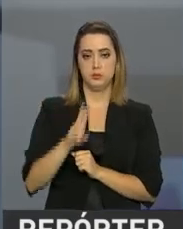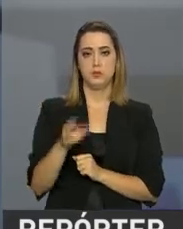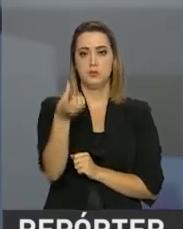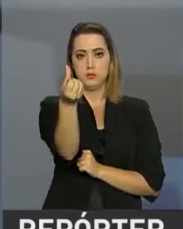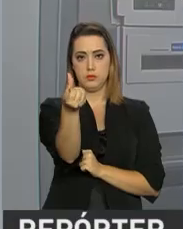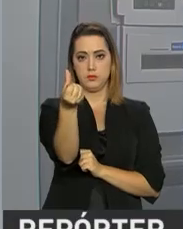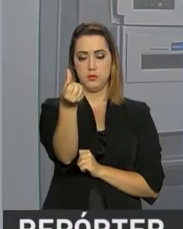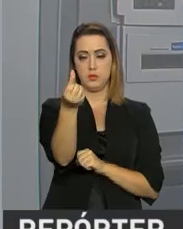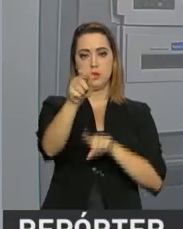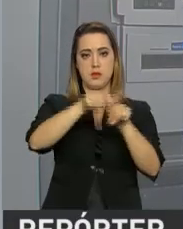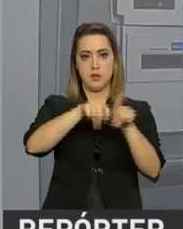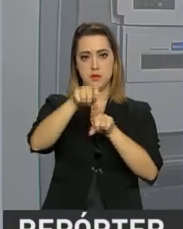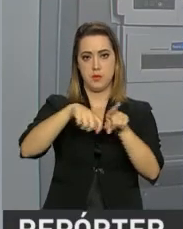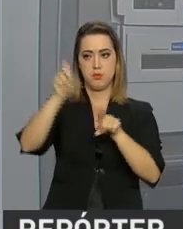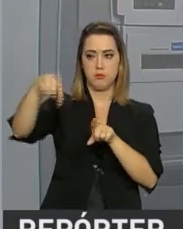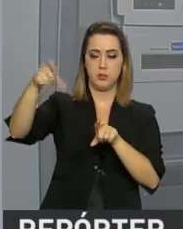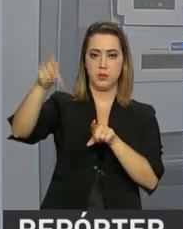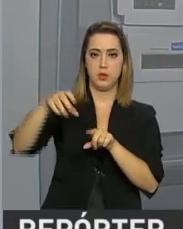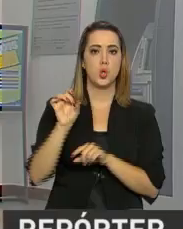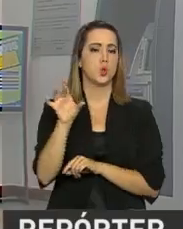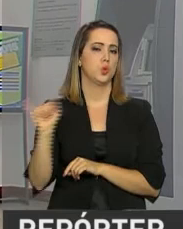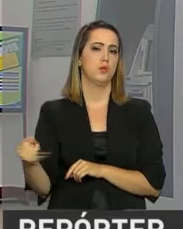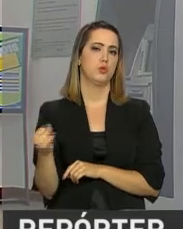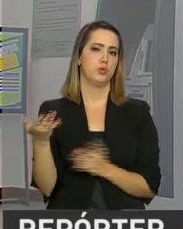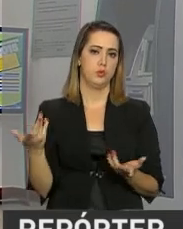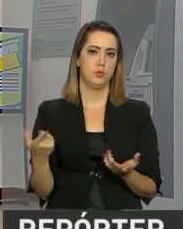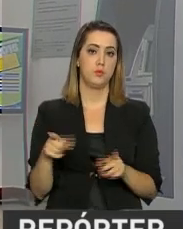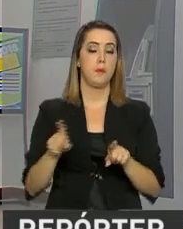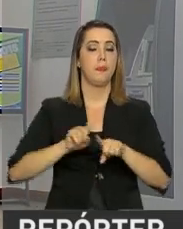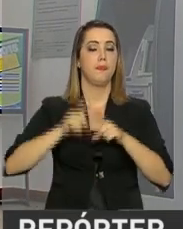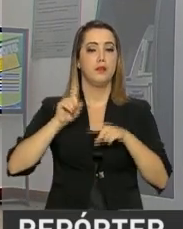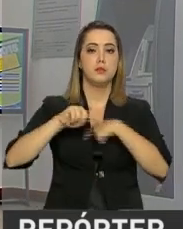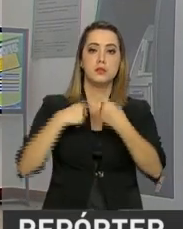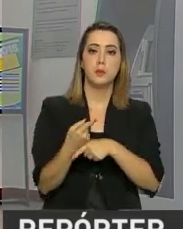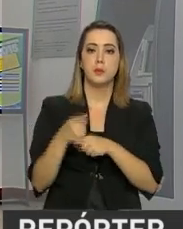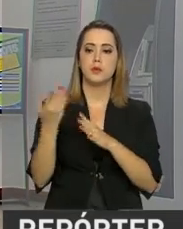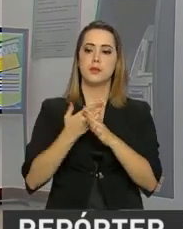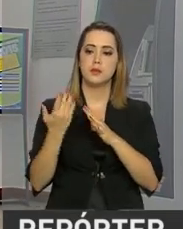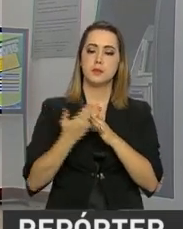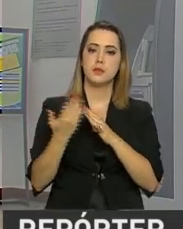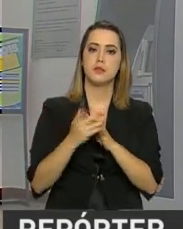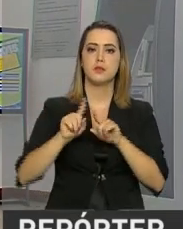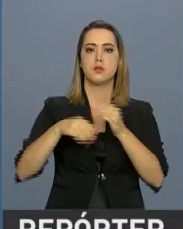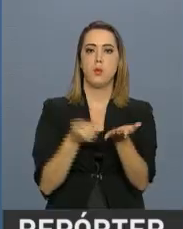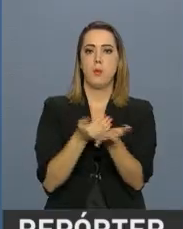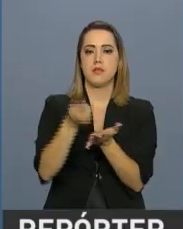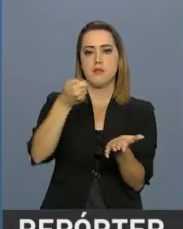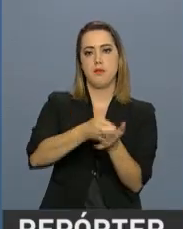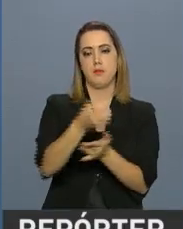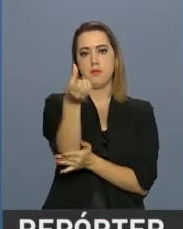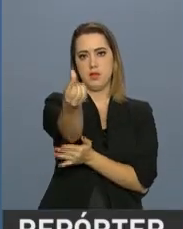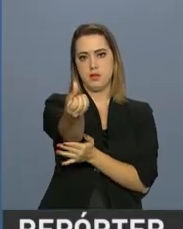meses durante esse período eles só pagam juros o pagamento das prestações só começa depois desses seis meses